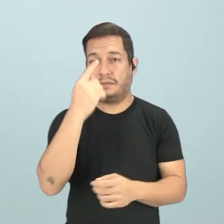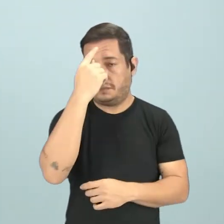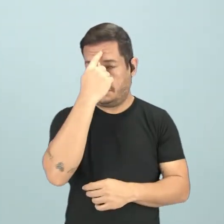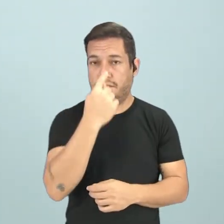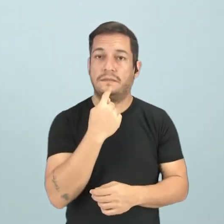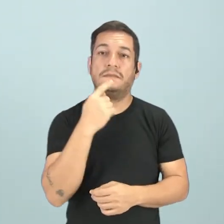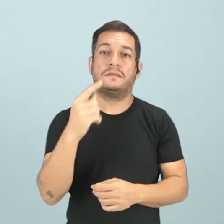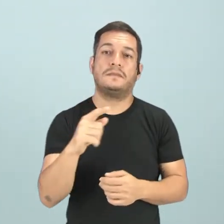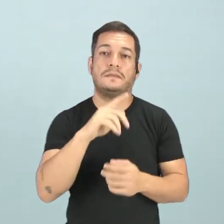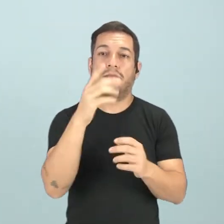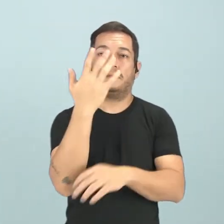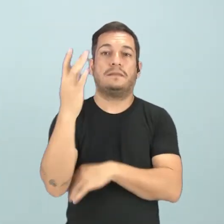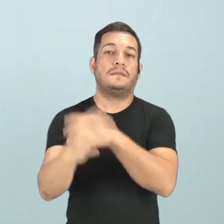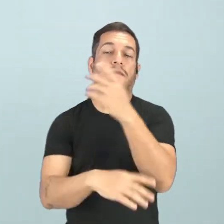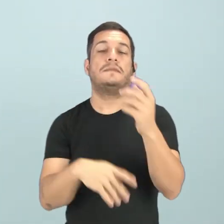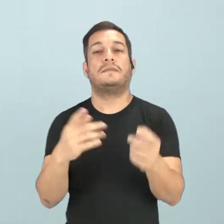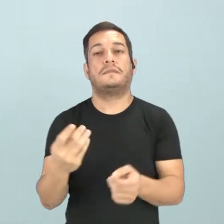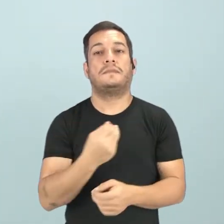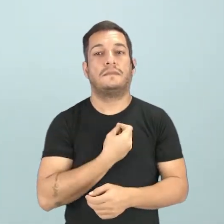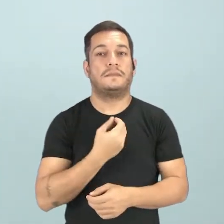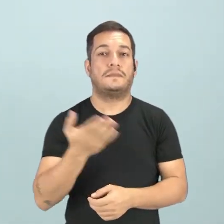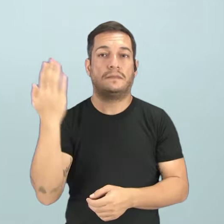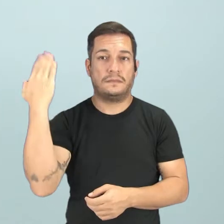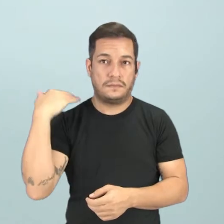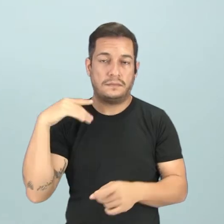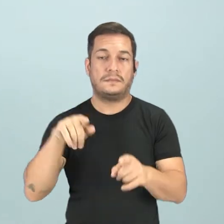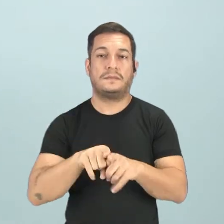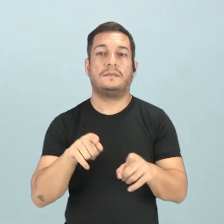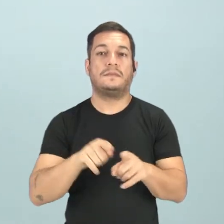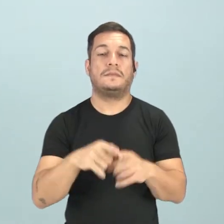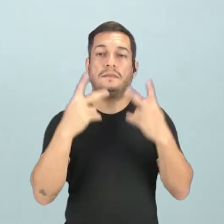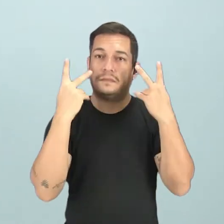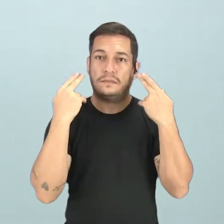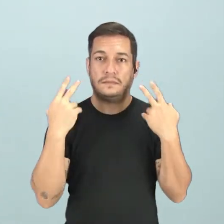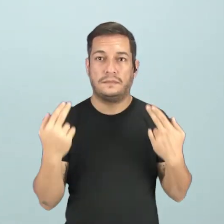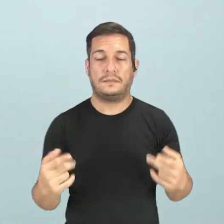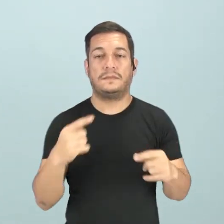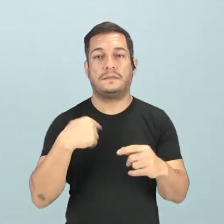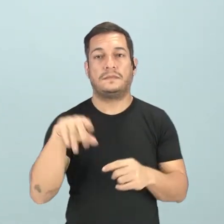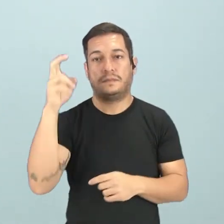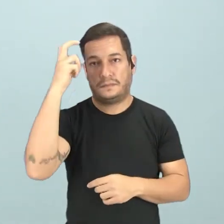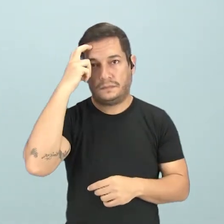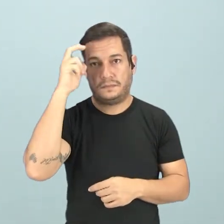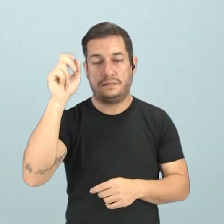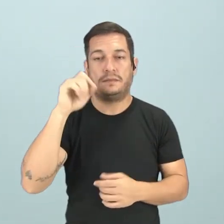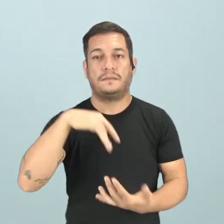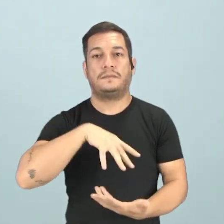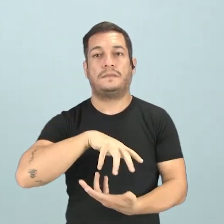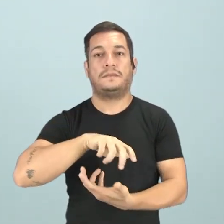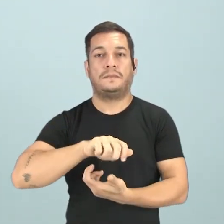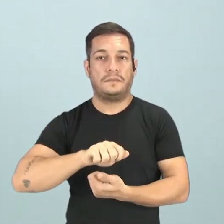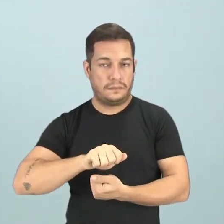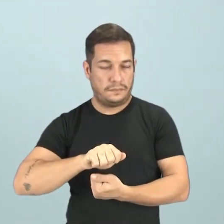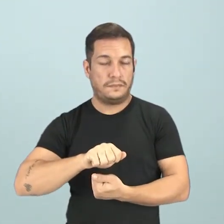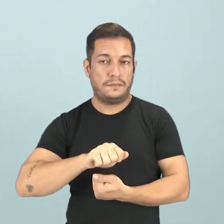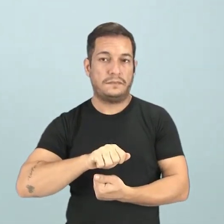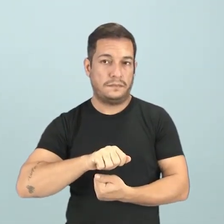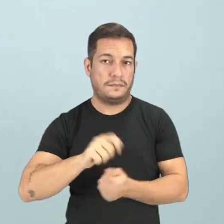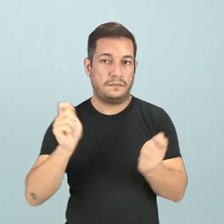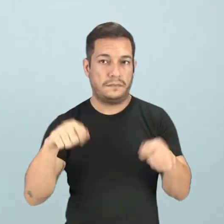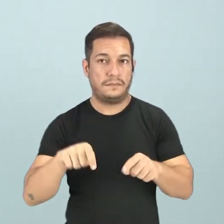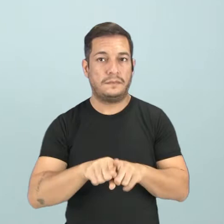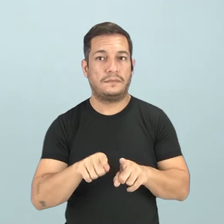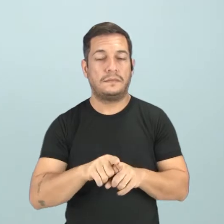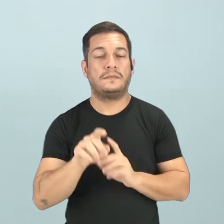de elementos do presente e do passado, né? Dotado de aspectos naturais e culturais do mundo, né? Então isso também pode